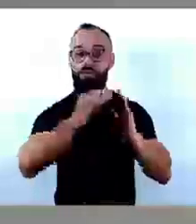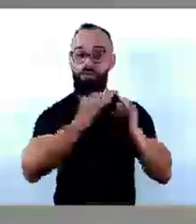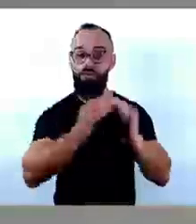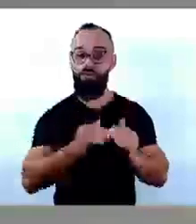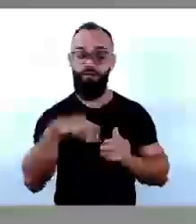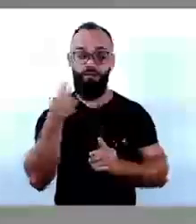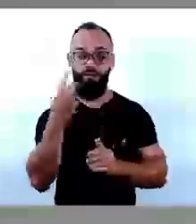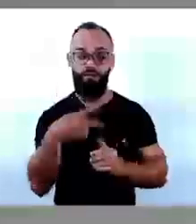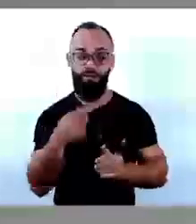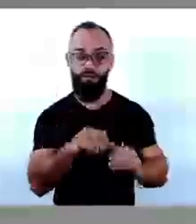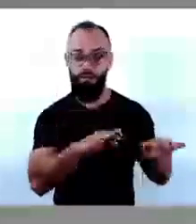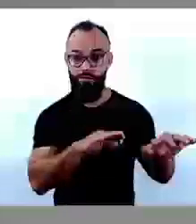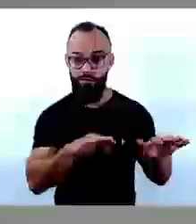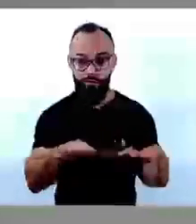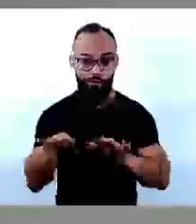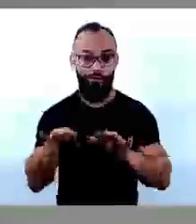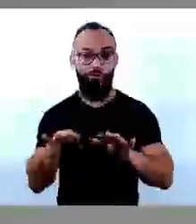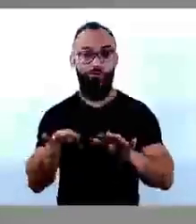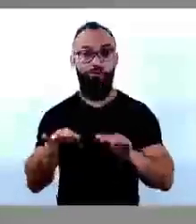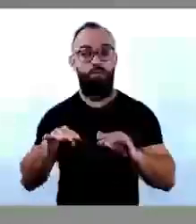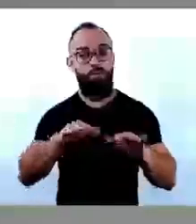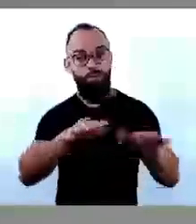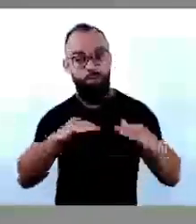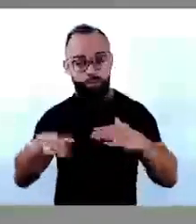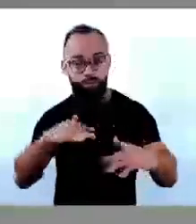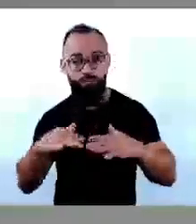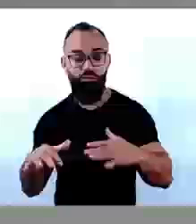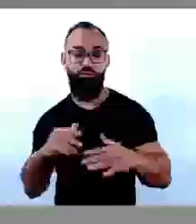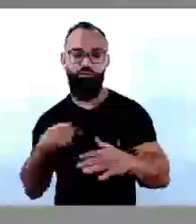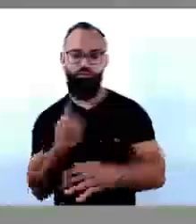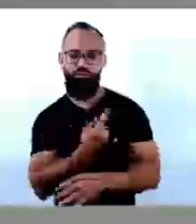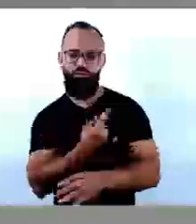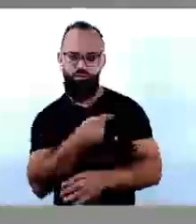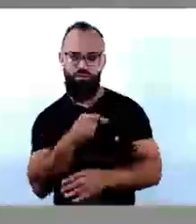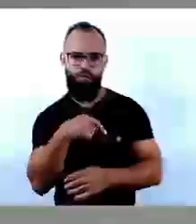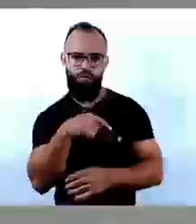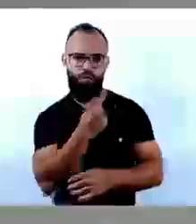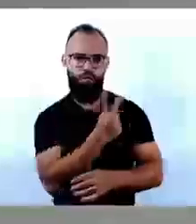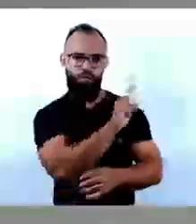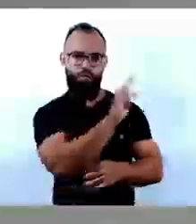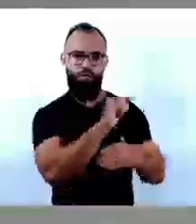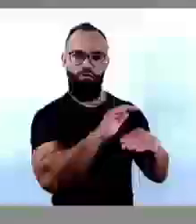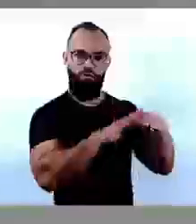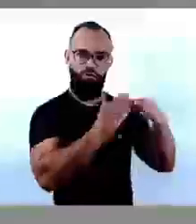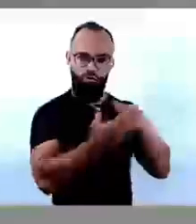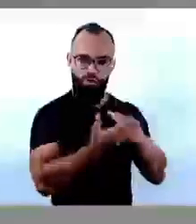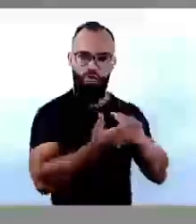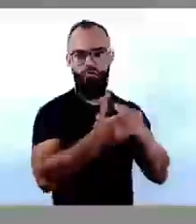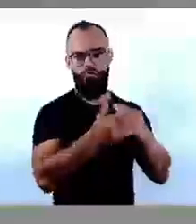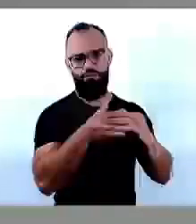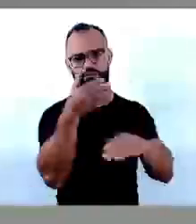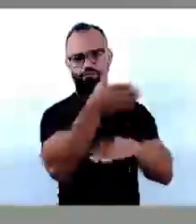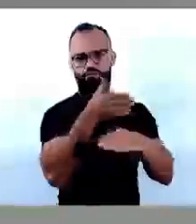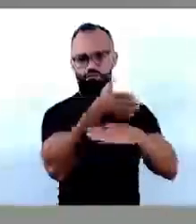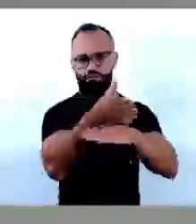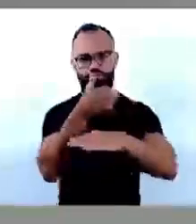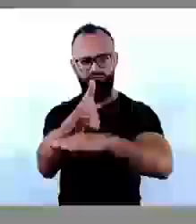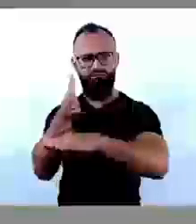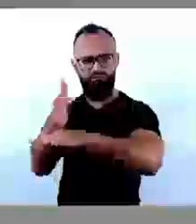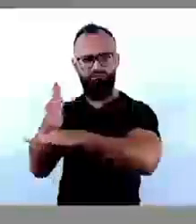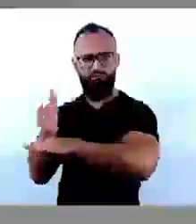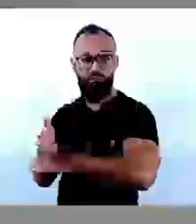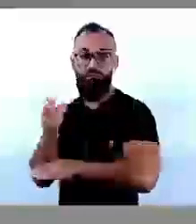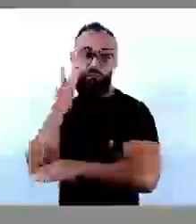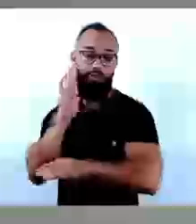próximo sábado nós estaremos aí realizando ação em outros bairros ainda né ainda ainda sem o local